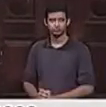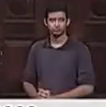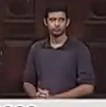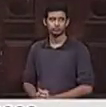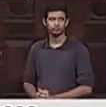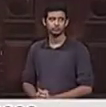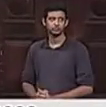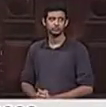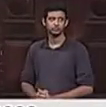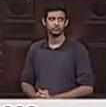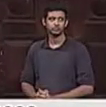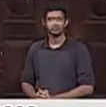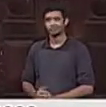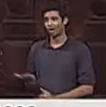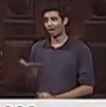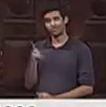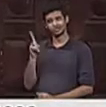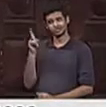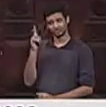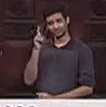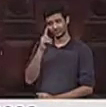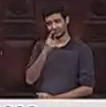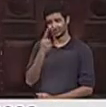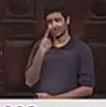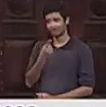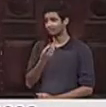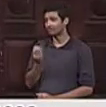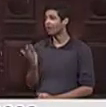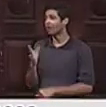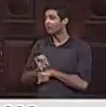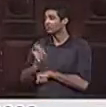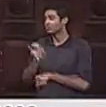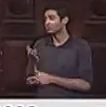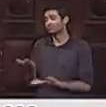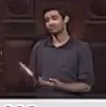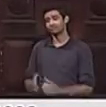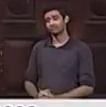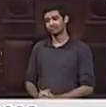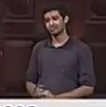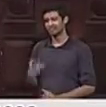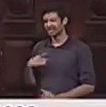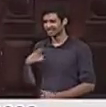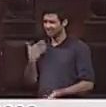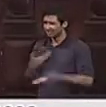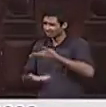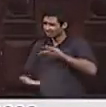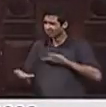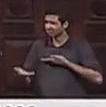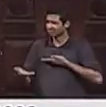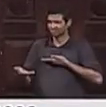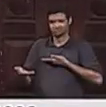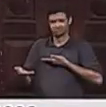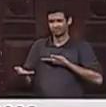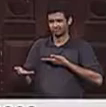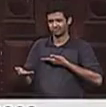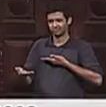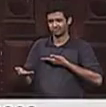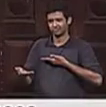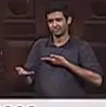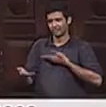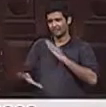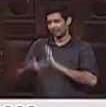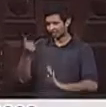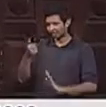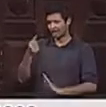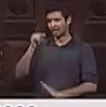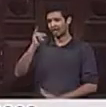neste quadro tão difícil de fluxo de caixa para o Estado, mais um movimento no sentido de não recolher ICMS,